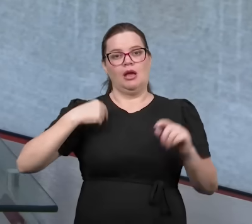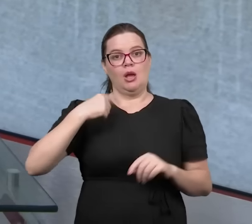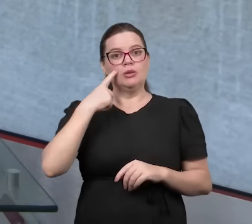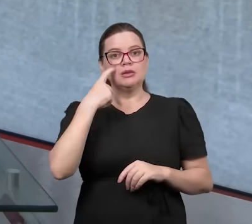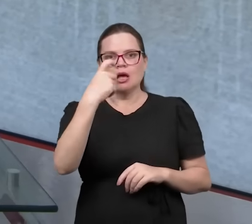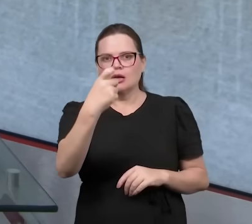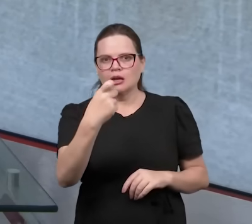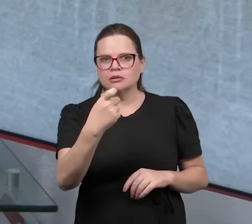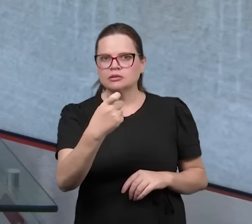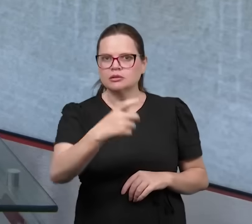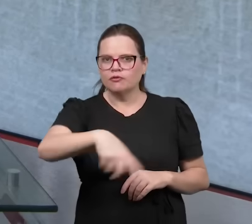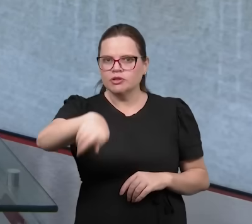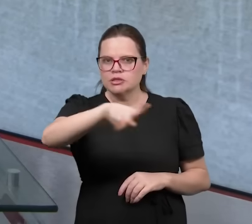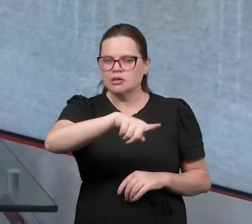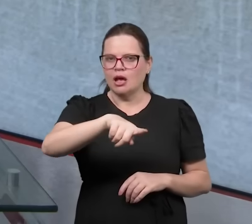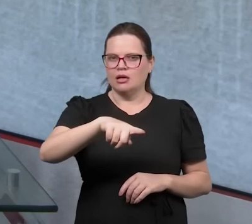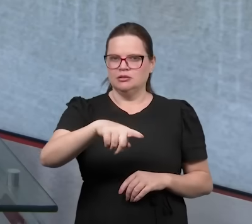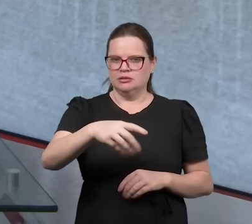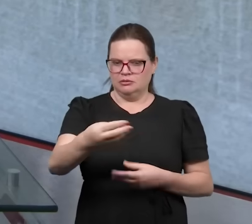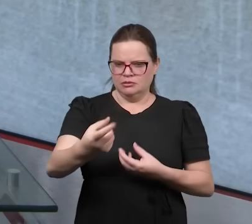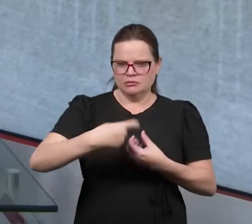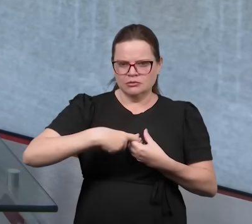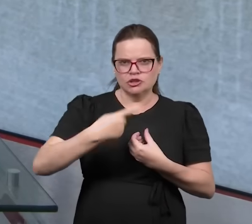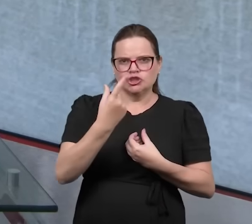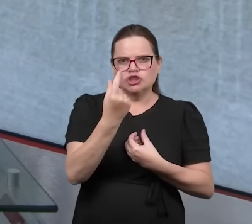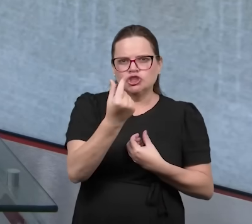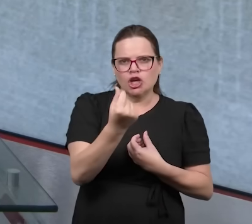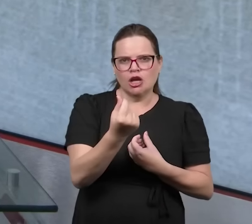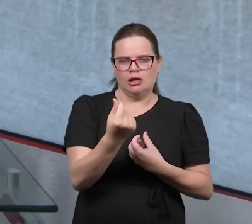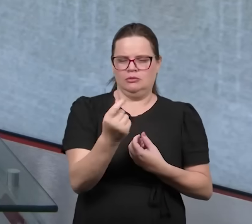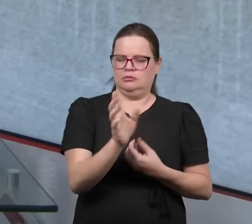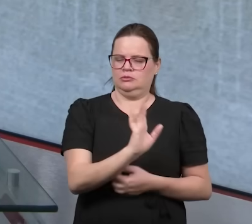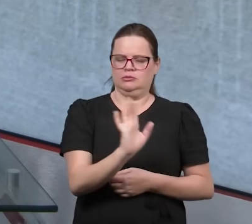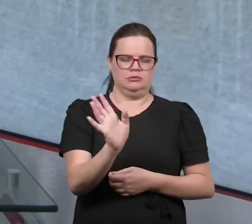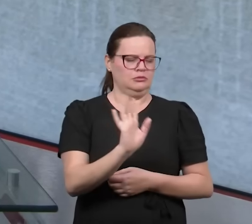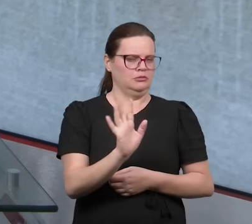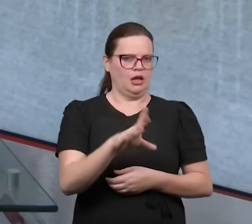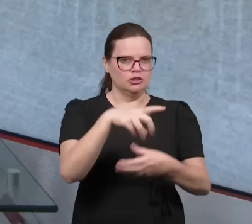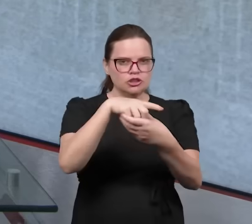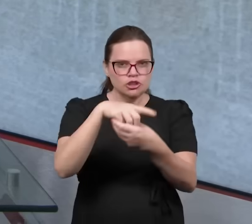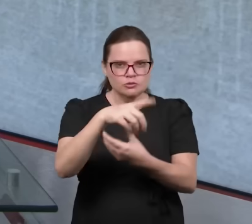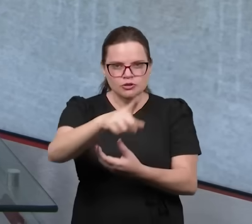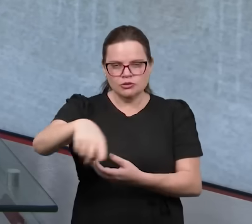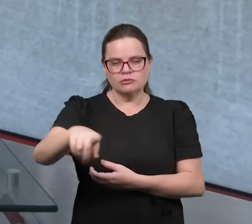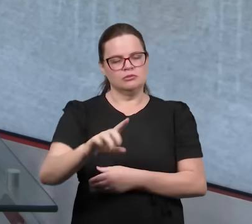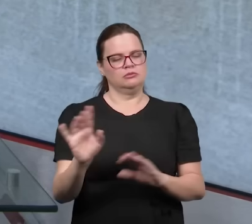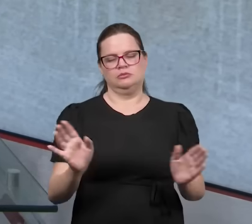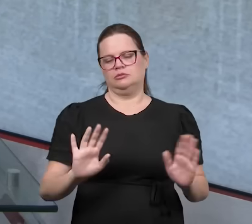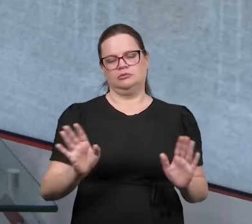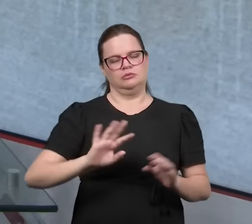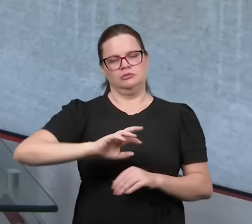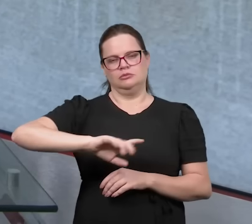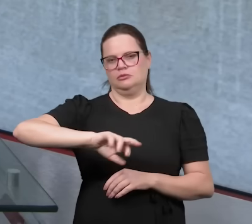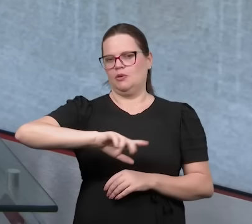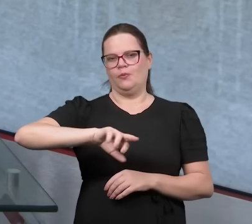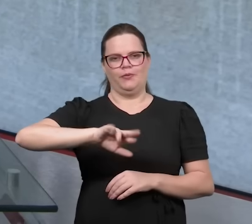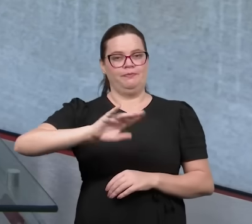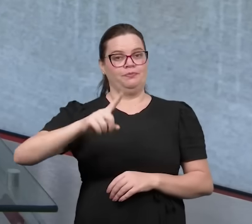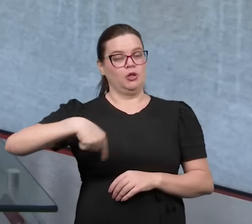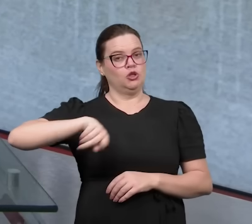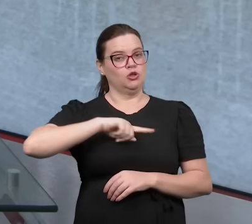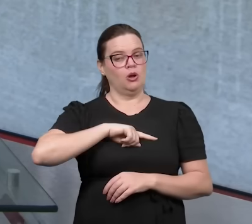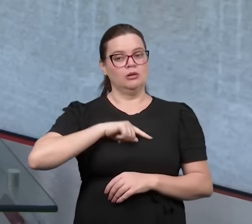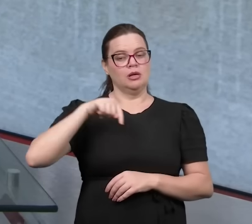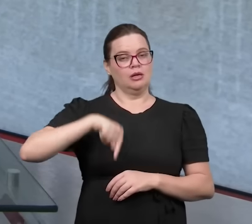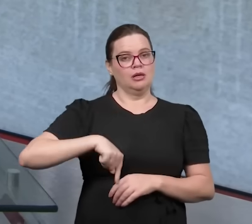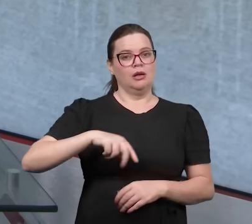nenhum interesse em quem estiver ouvindo essa palavra de fazer qualquer arrecadação da nossa parte, não. O